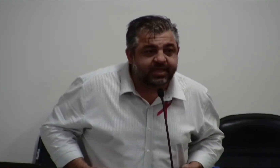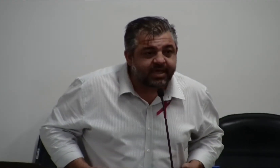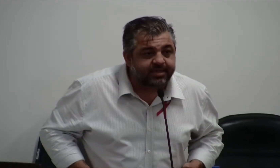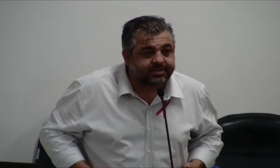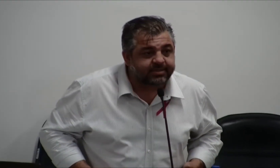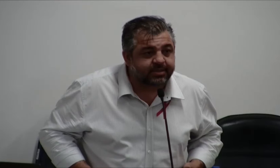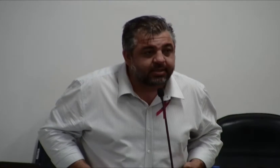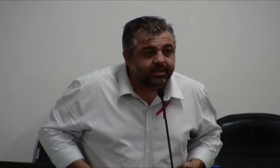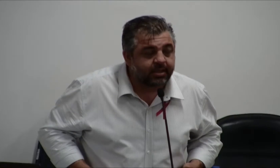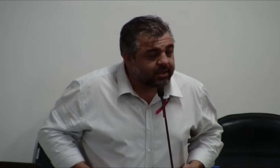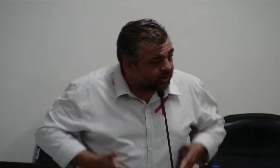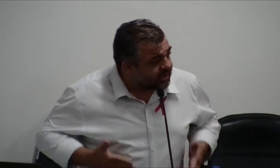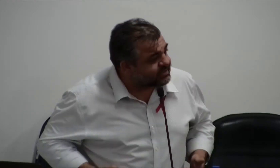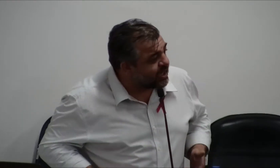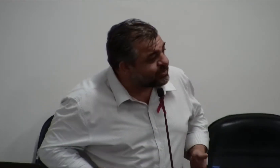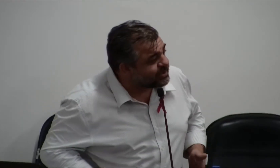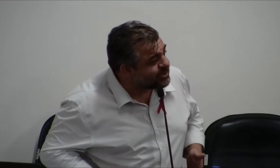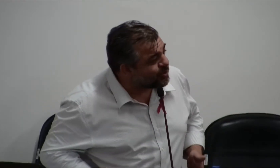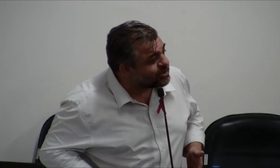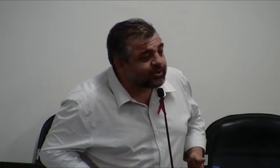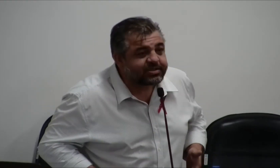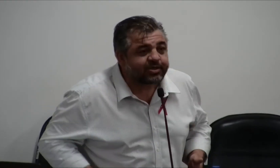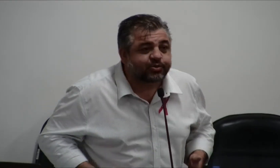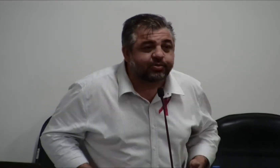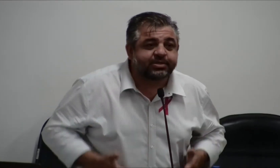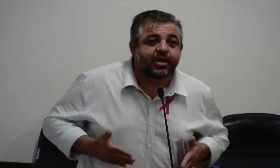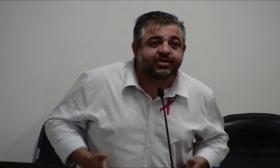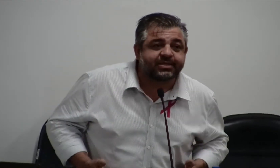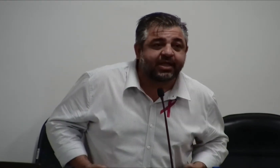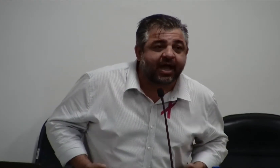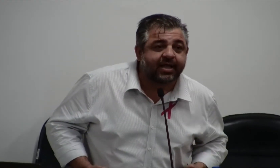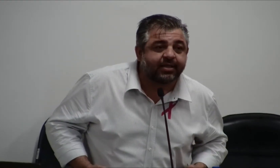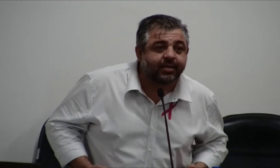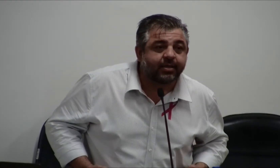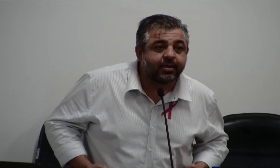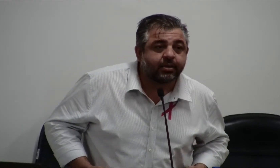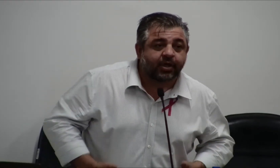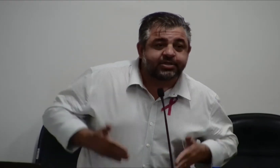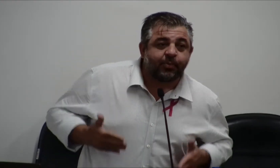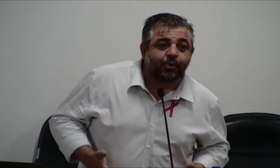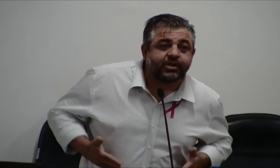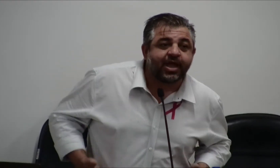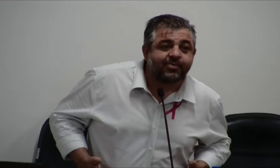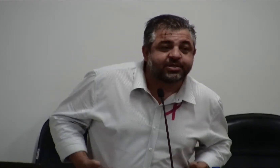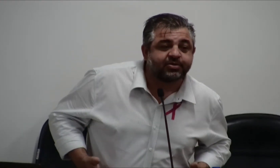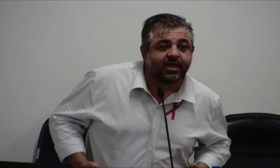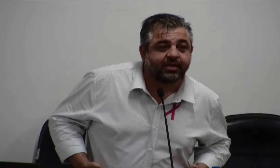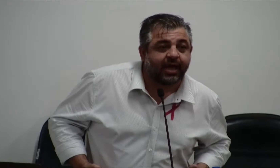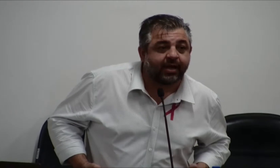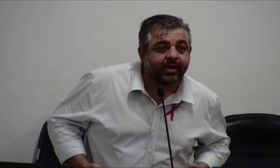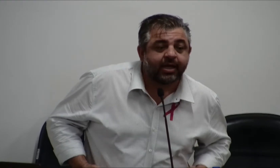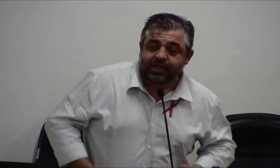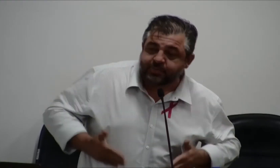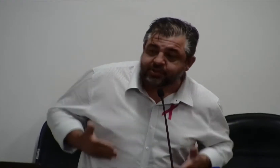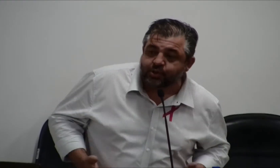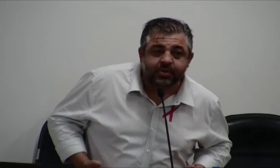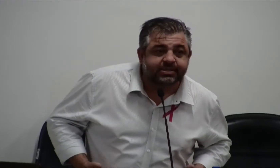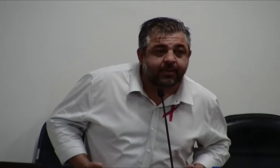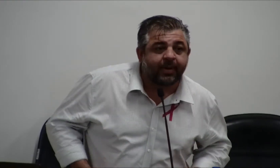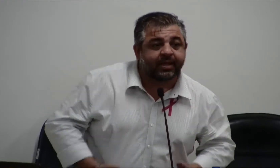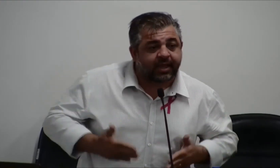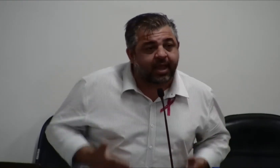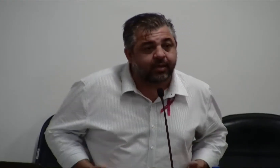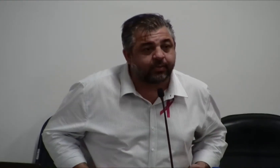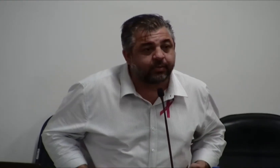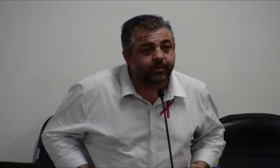alguns dias, e nós temos que discutir os assuntos da nossa cidade. Nós não podemos ausentar as pessoas